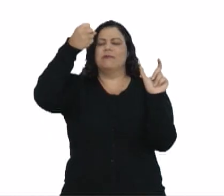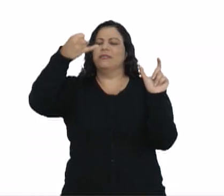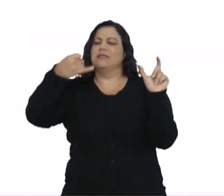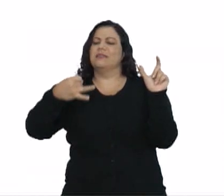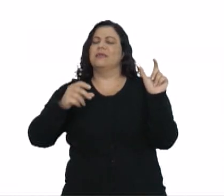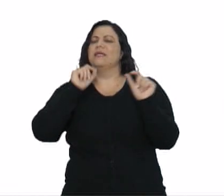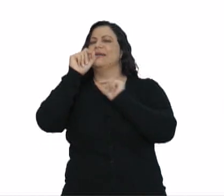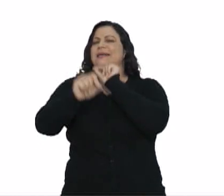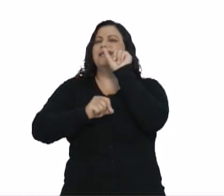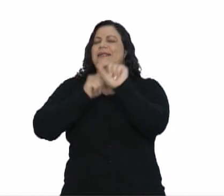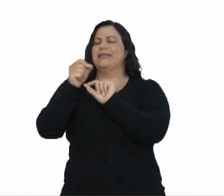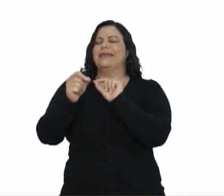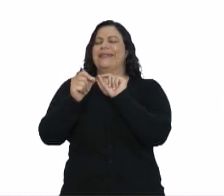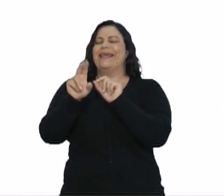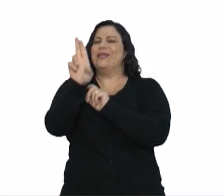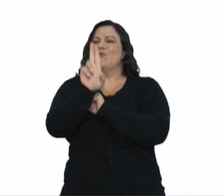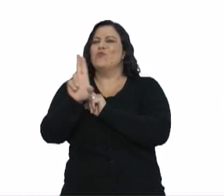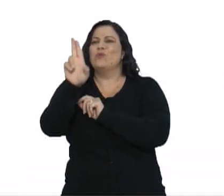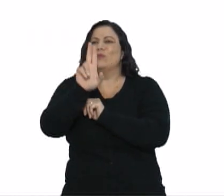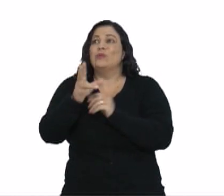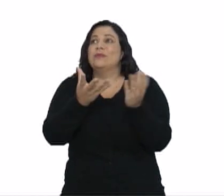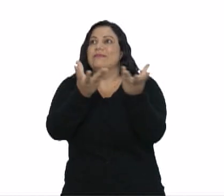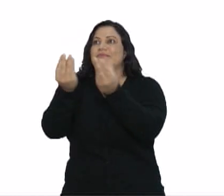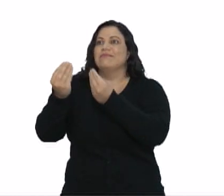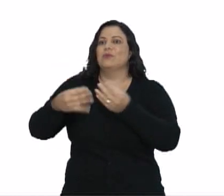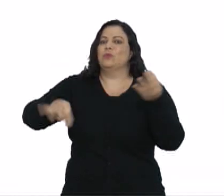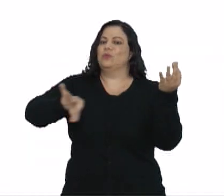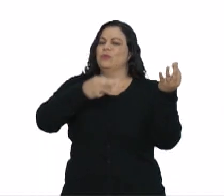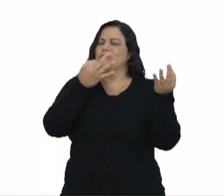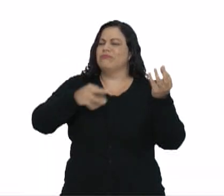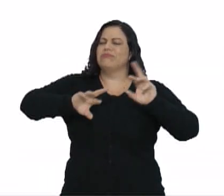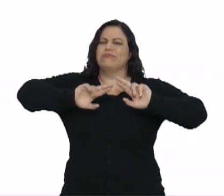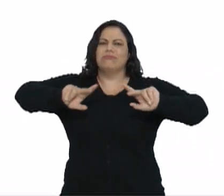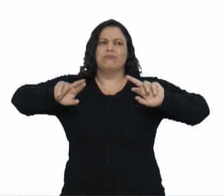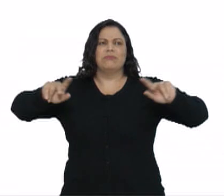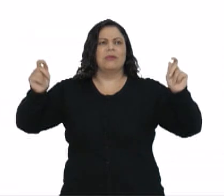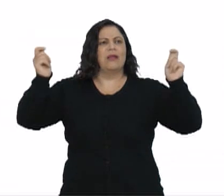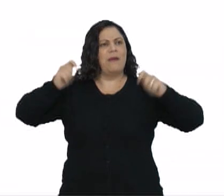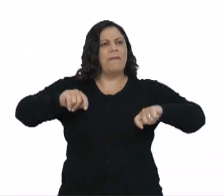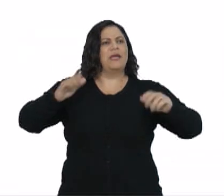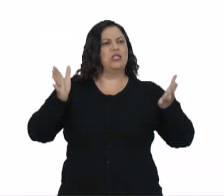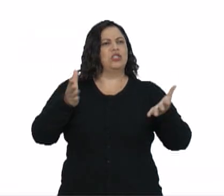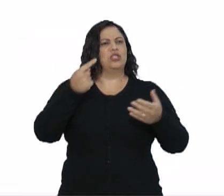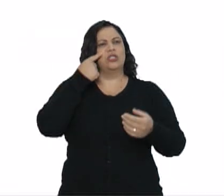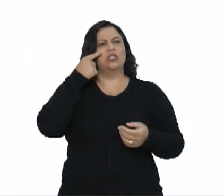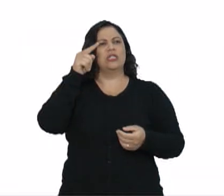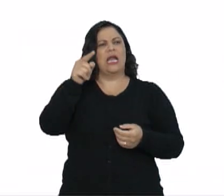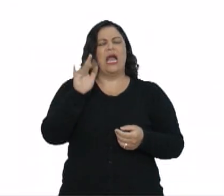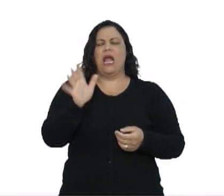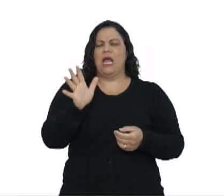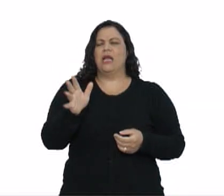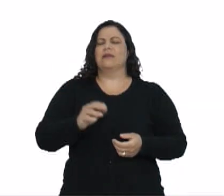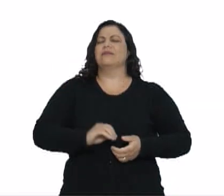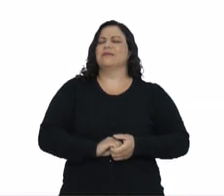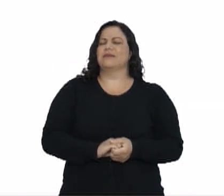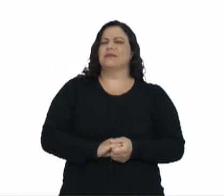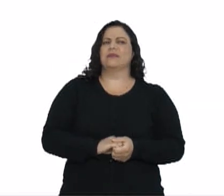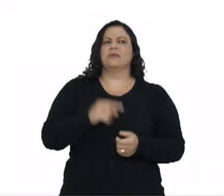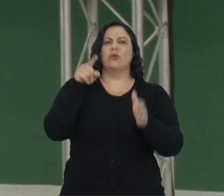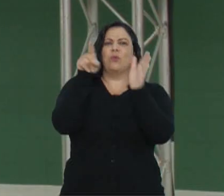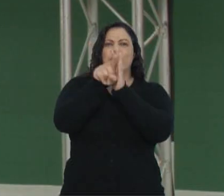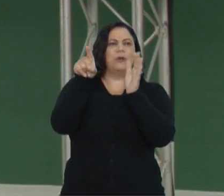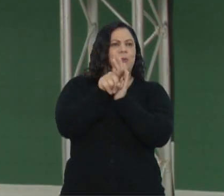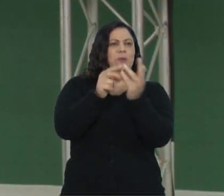explora ao máximo determinado instrumento musical, Bach, Dietrich. Eu acho que a gente já fez um quiz desse, então a gente já pode até passar, que é o virtuosismo,